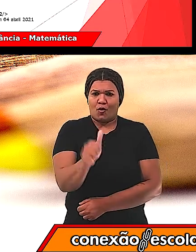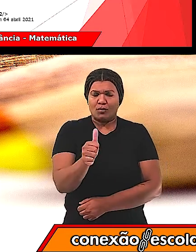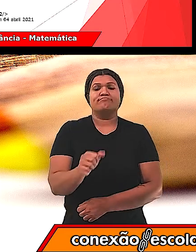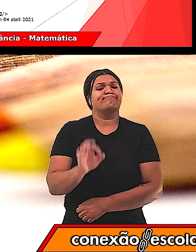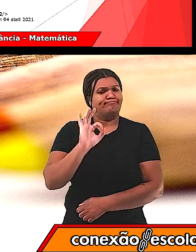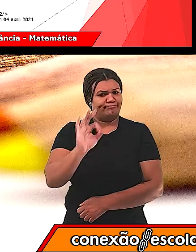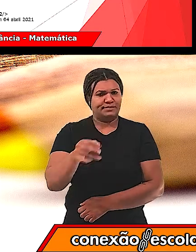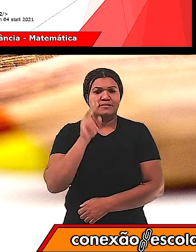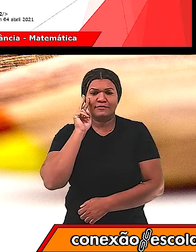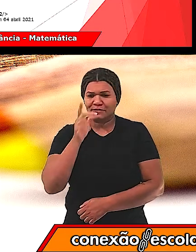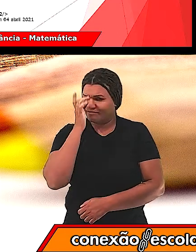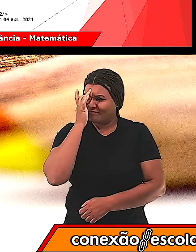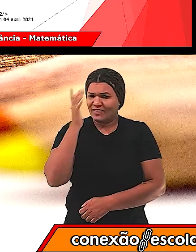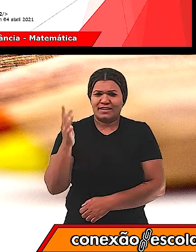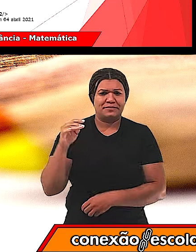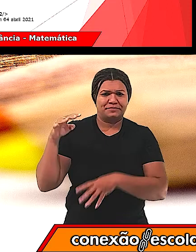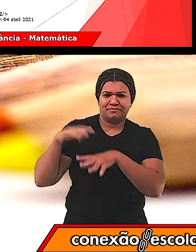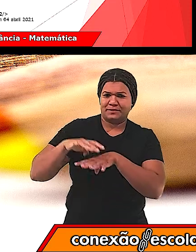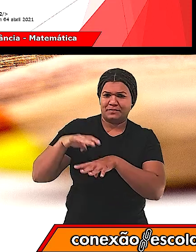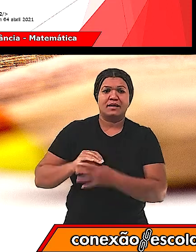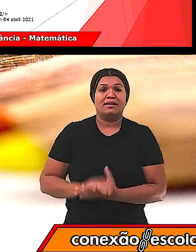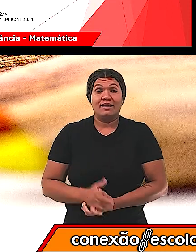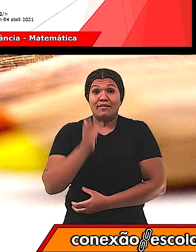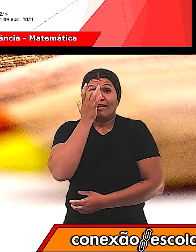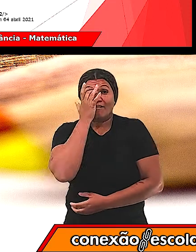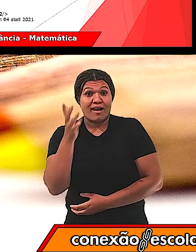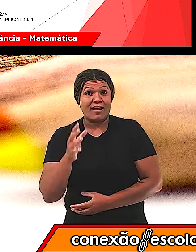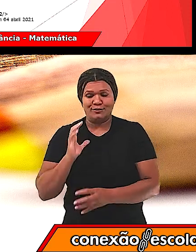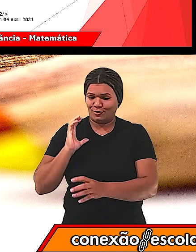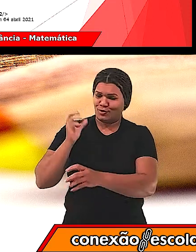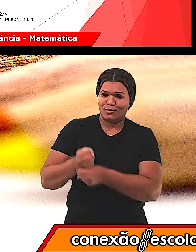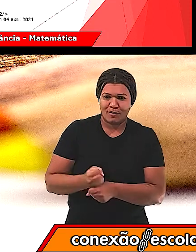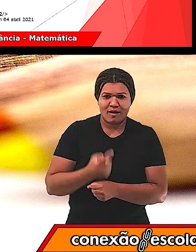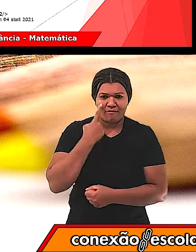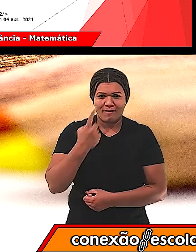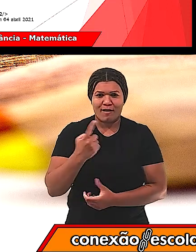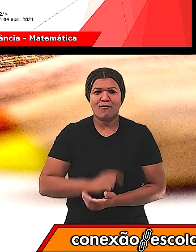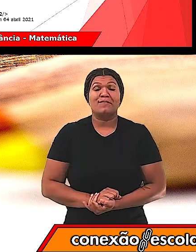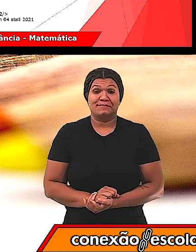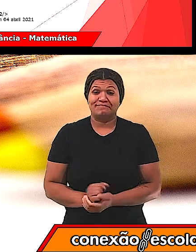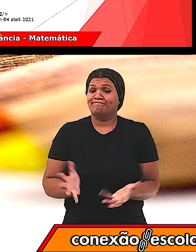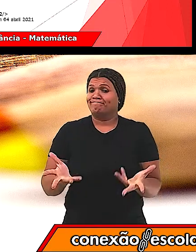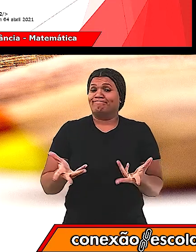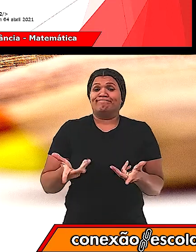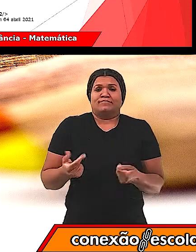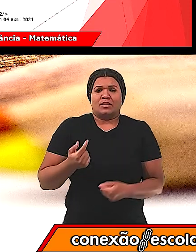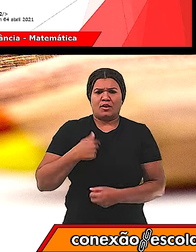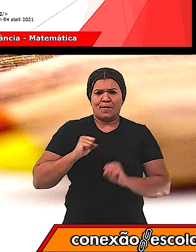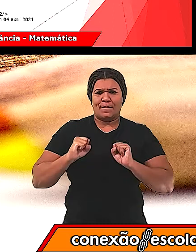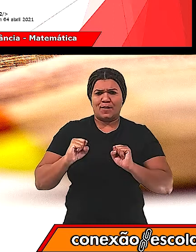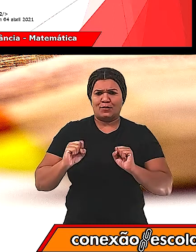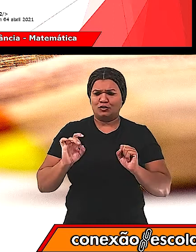Viu como é fácil matemática? Viu como é fácil somar? Ah, mas eu posso fazer isso só com